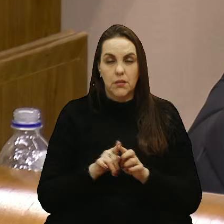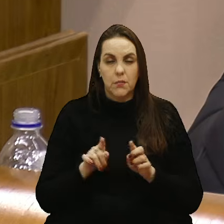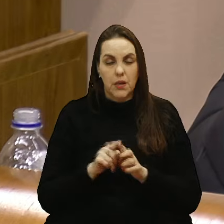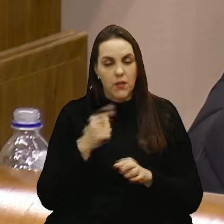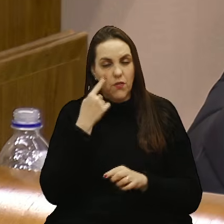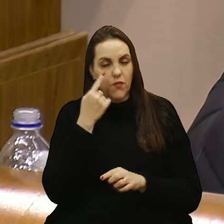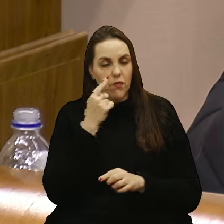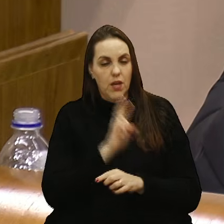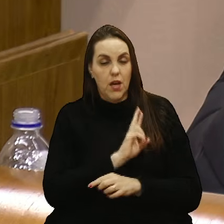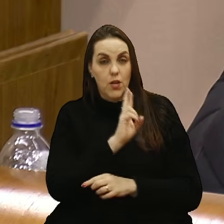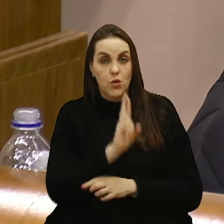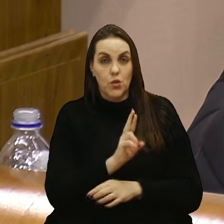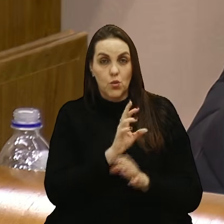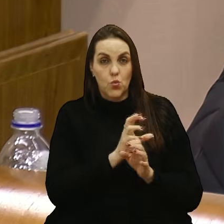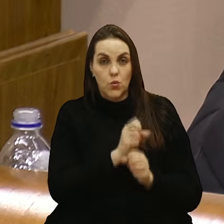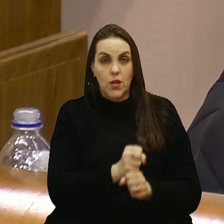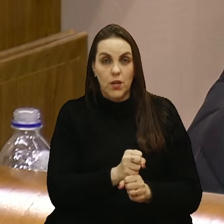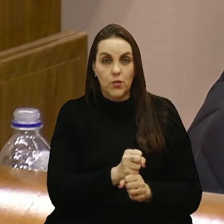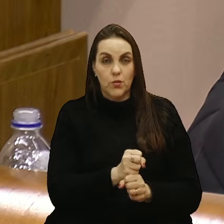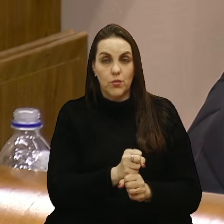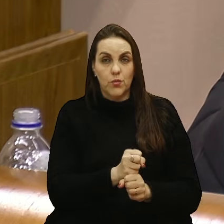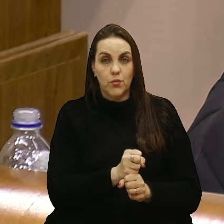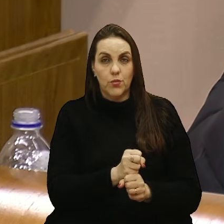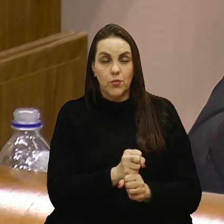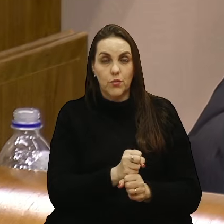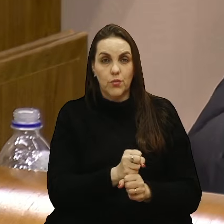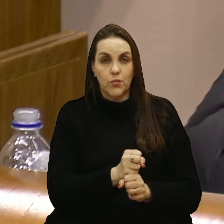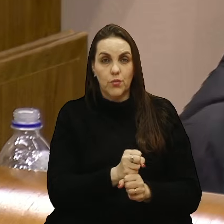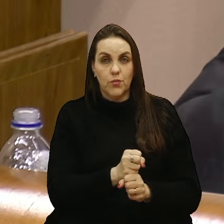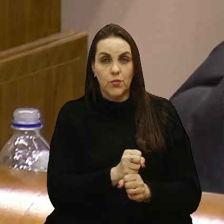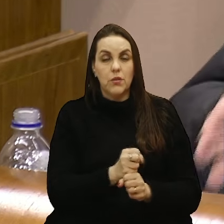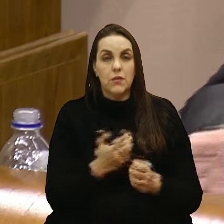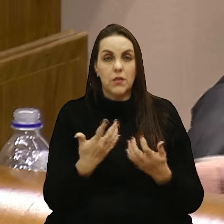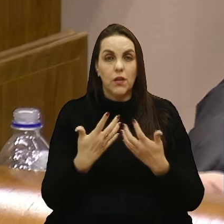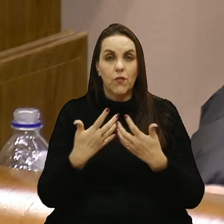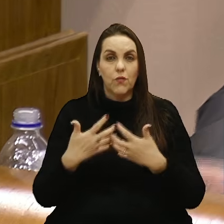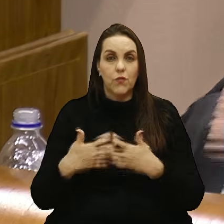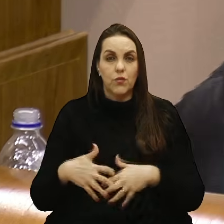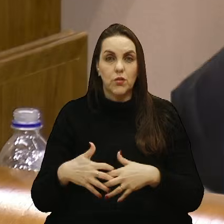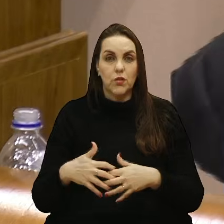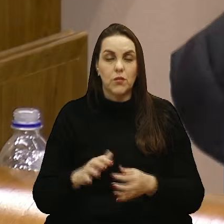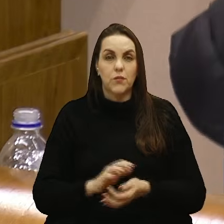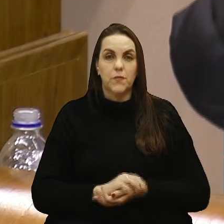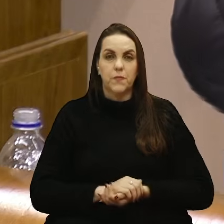resultados que isso está funcionando.